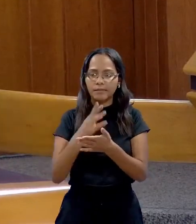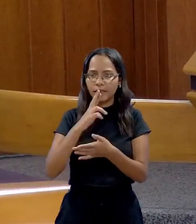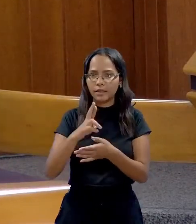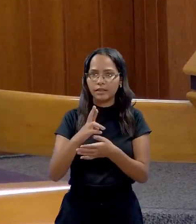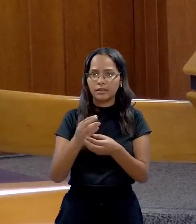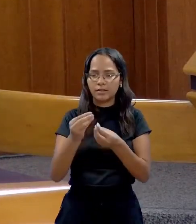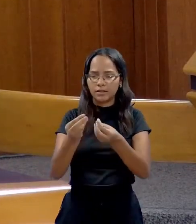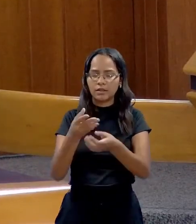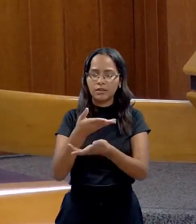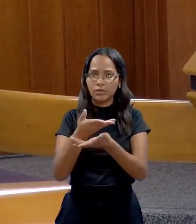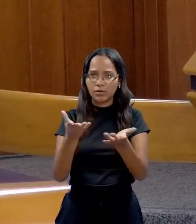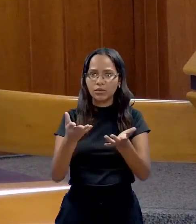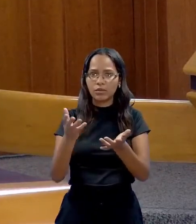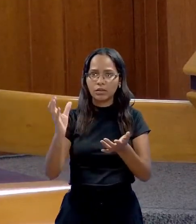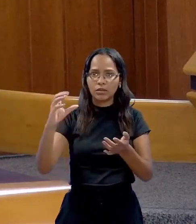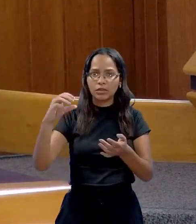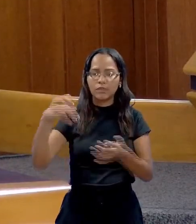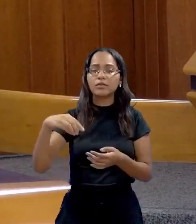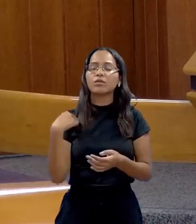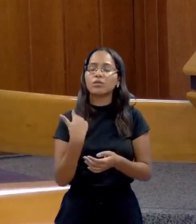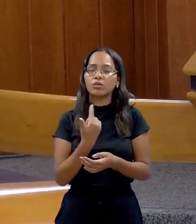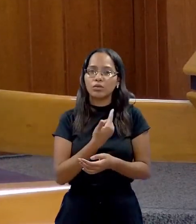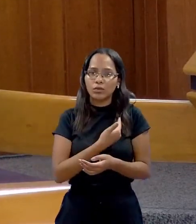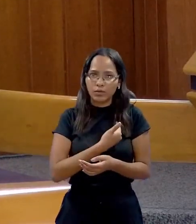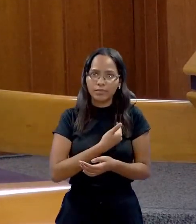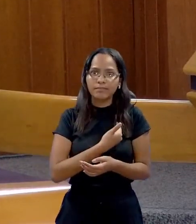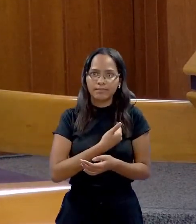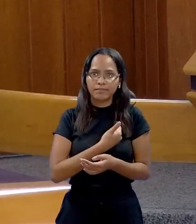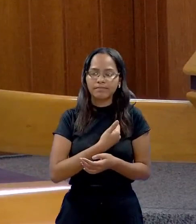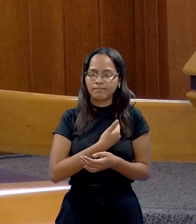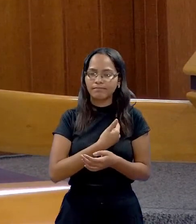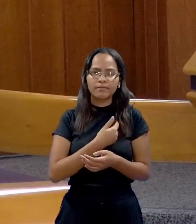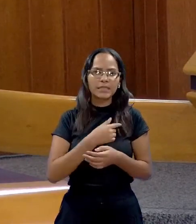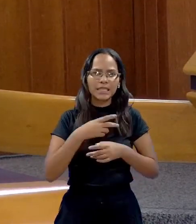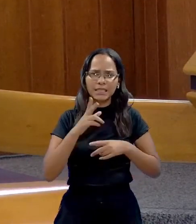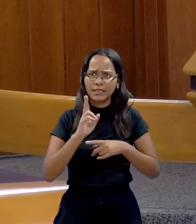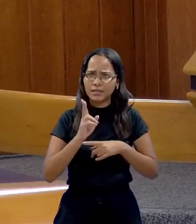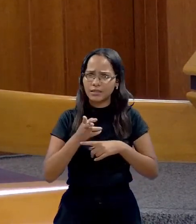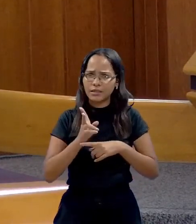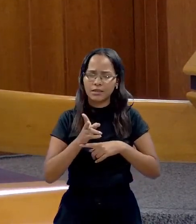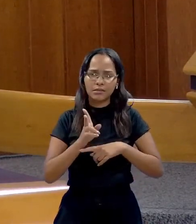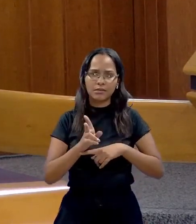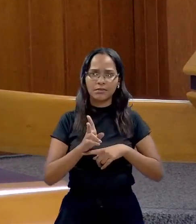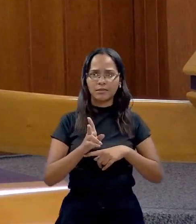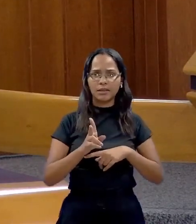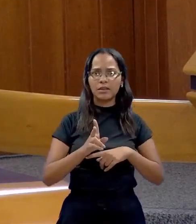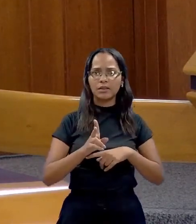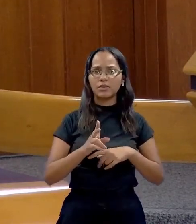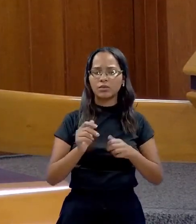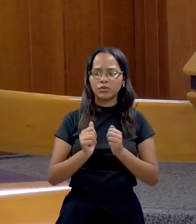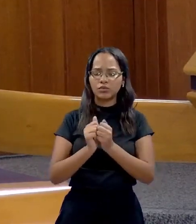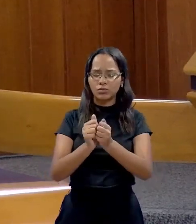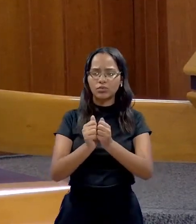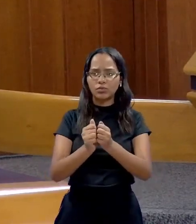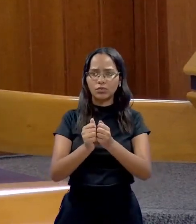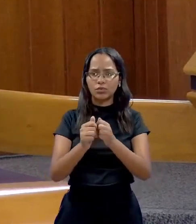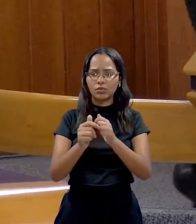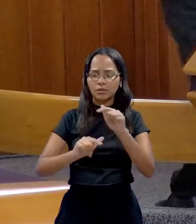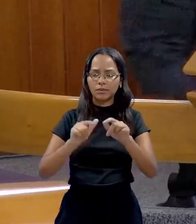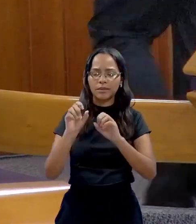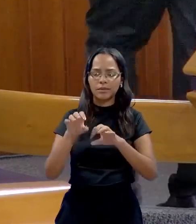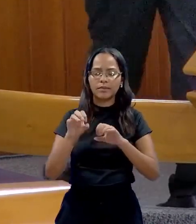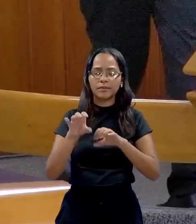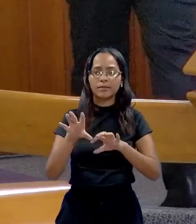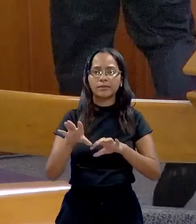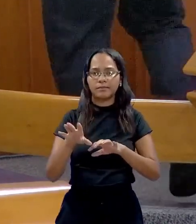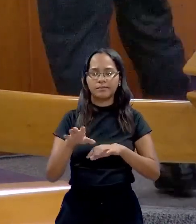Essa Câmara está engajada, como sempre esteve engajada, com os servidores da educação. Muito obrigado e uma homenagem a todos os